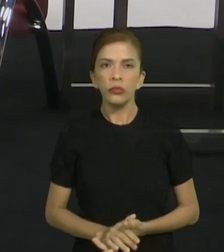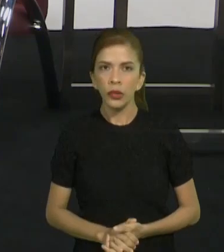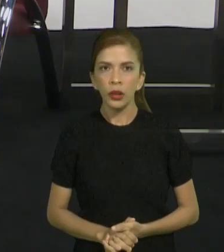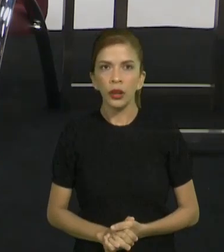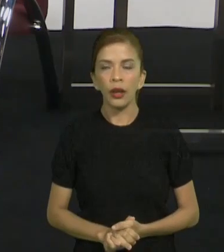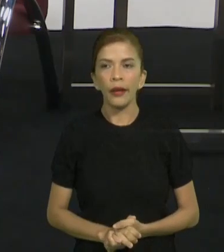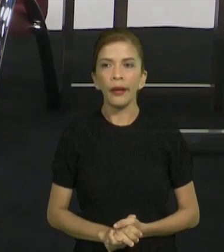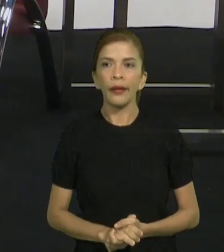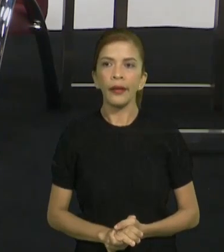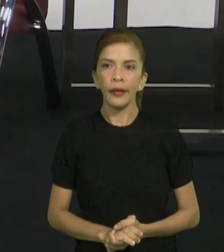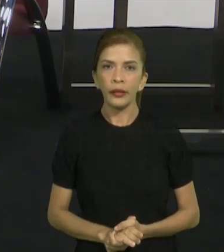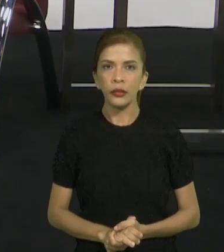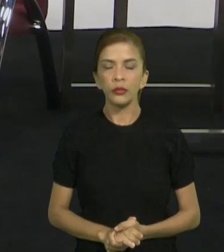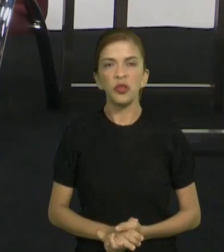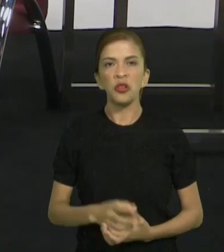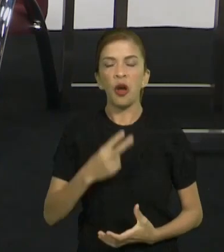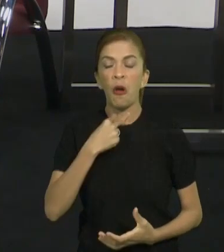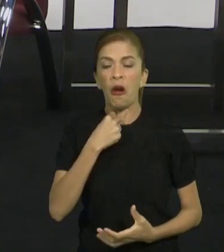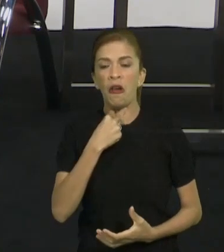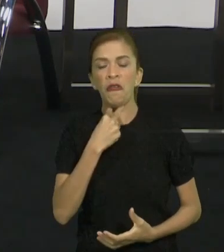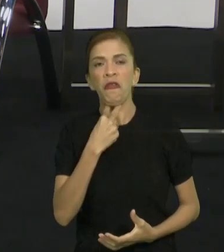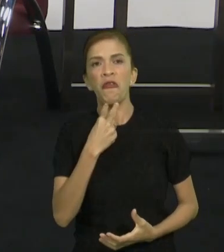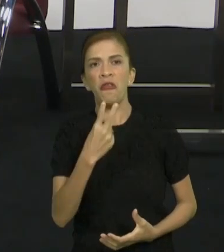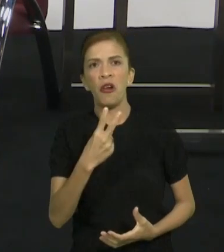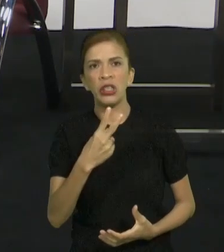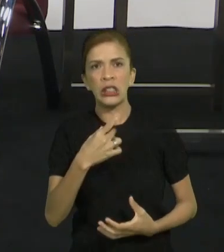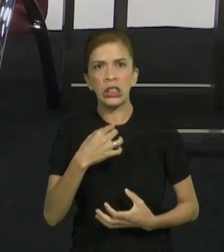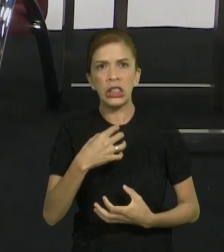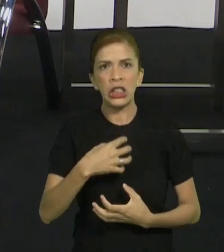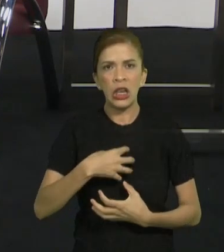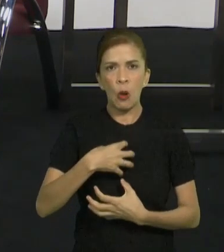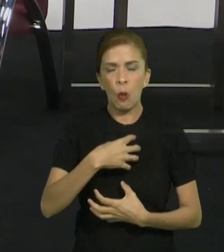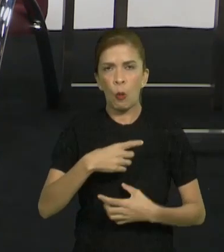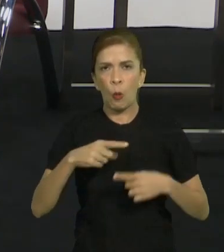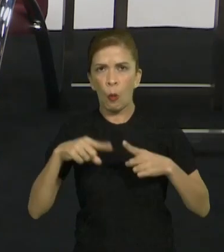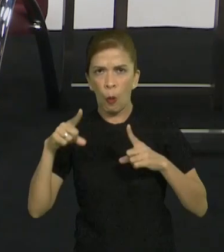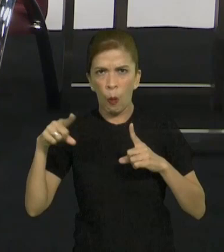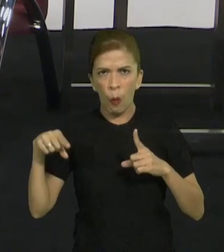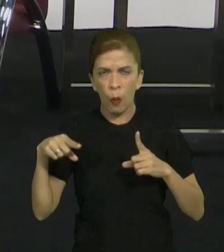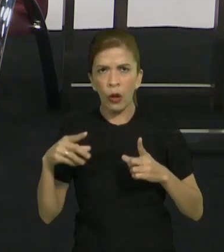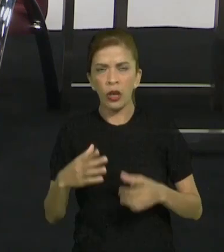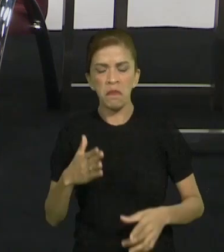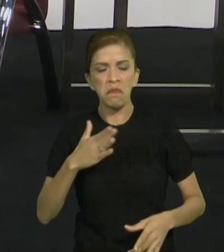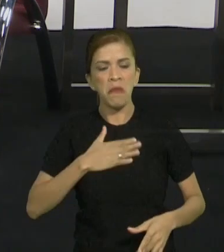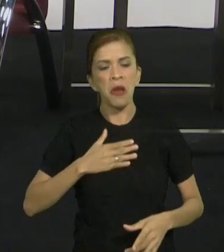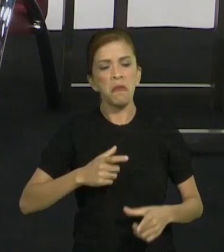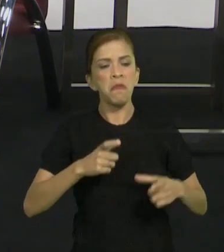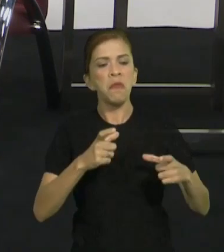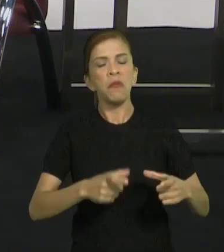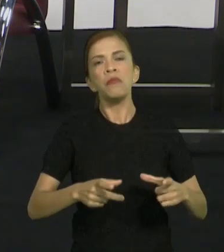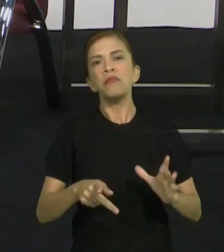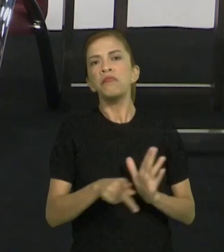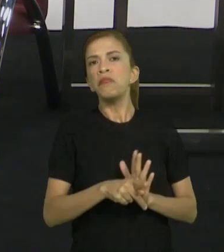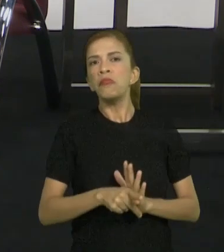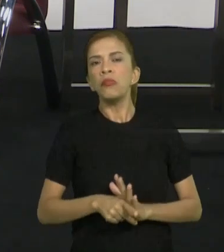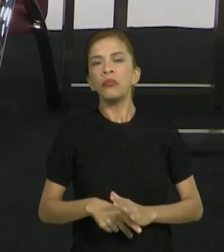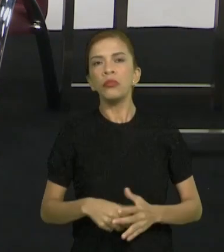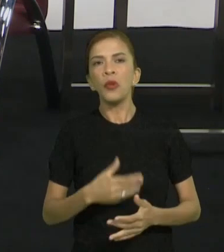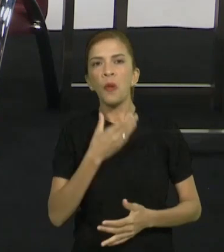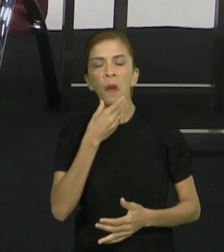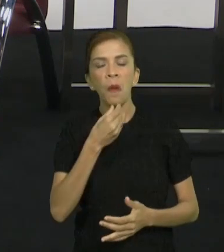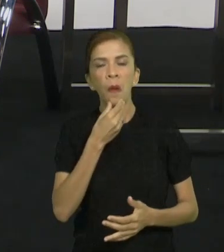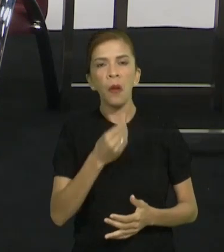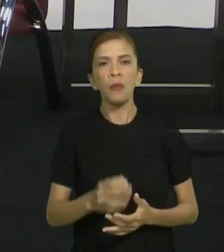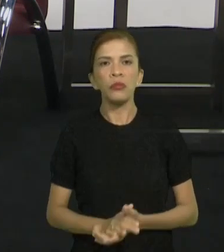a gente tem que se... Vem com aquela voz já Isso. alterada, aquele sentimento de que aqui É meu lugar. É meu lugar e eu cheguei, eu sou homem,